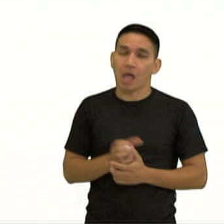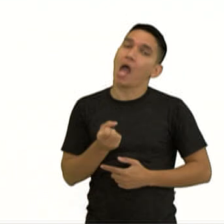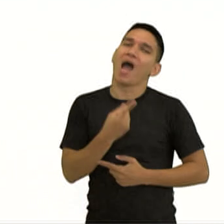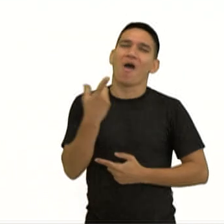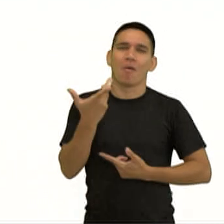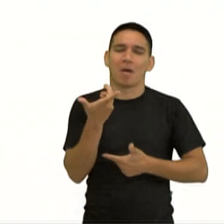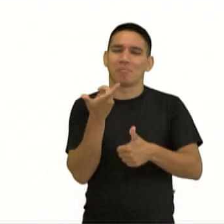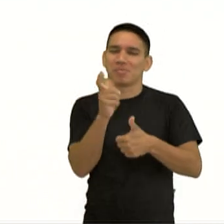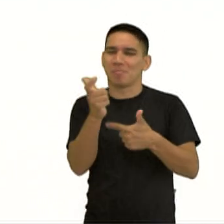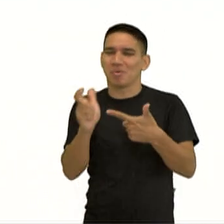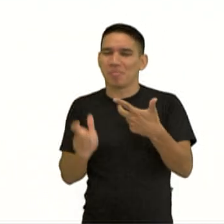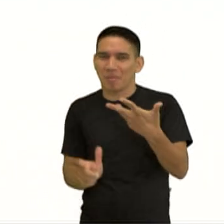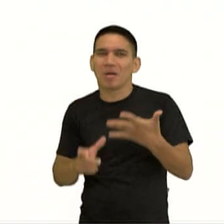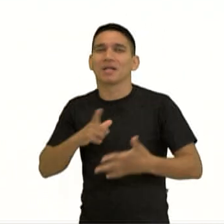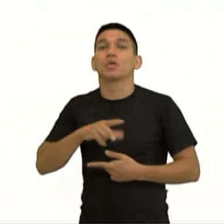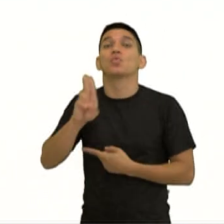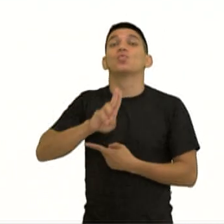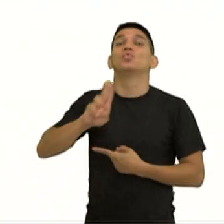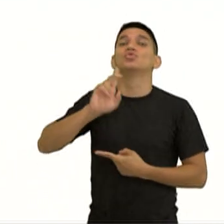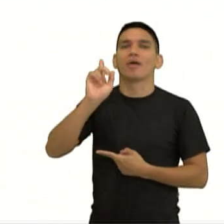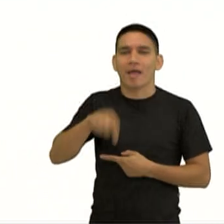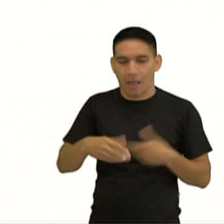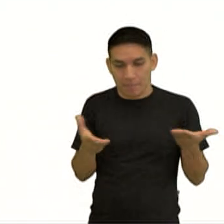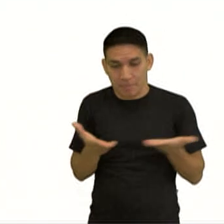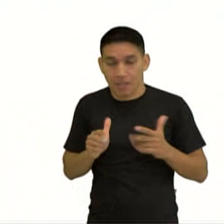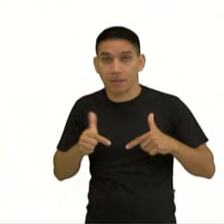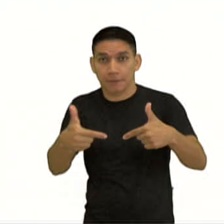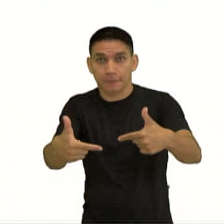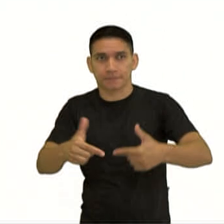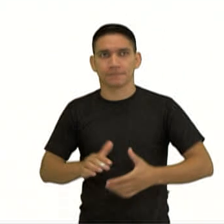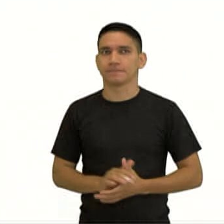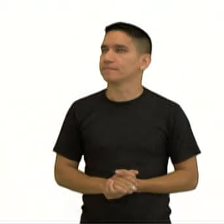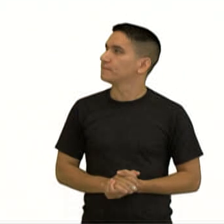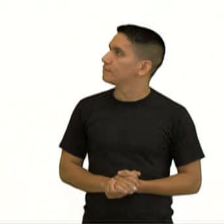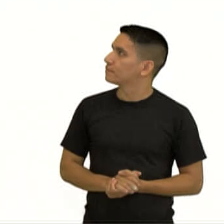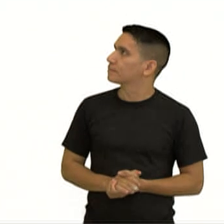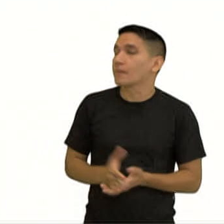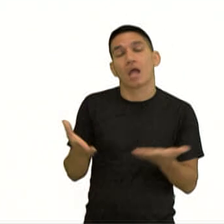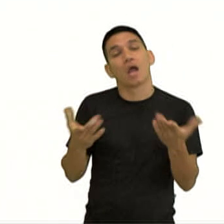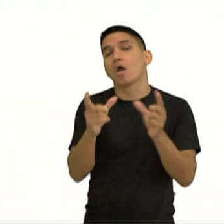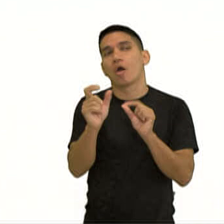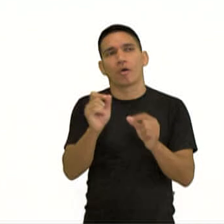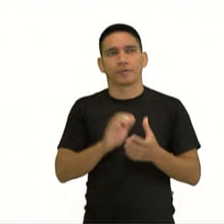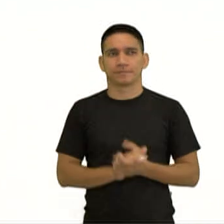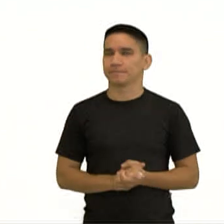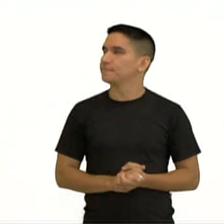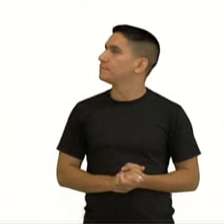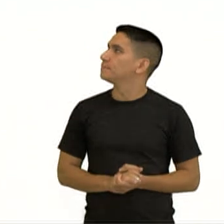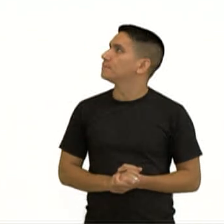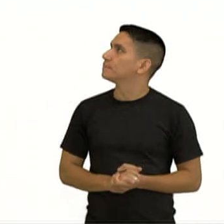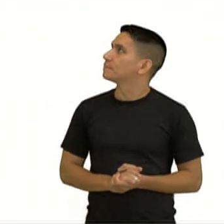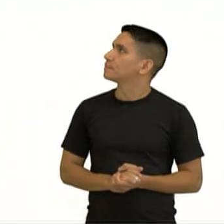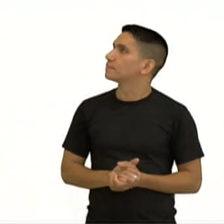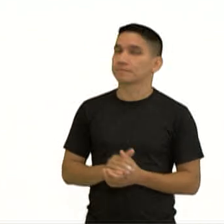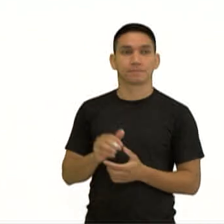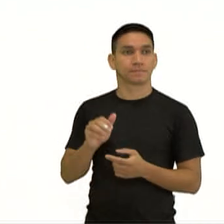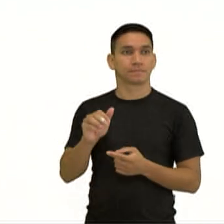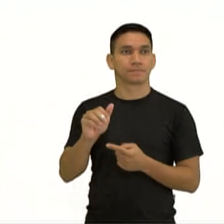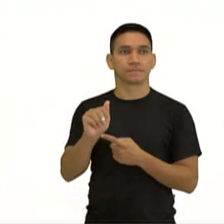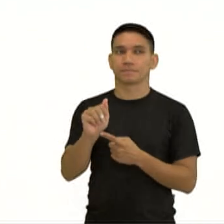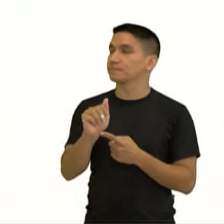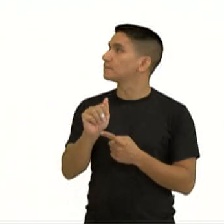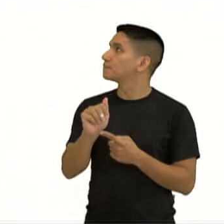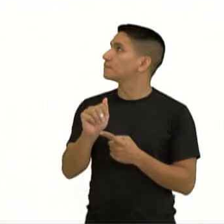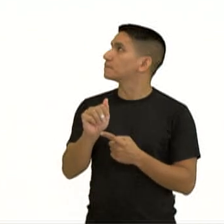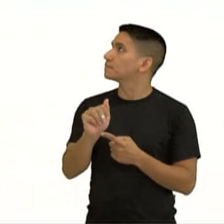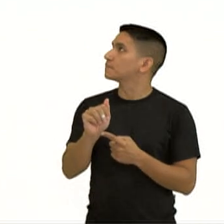todas elas utilizando o presente contínuo. Agora, Which headlines are good for tourism